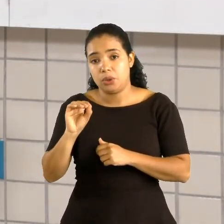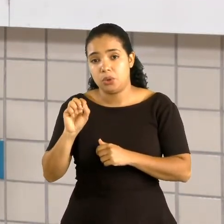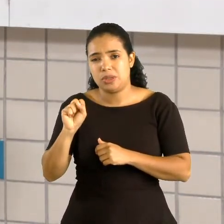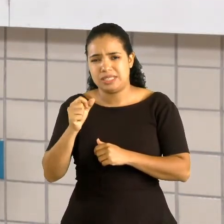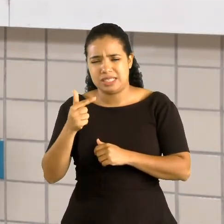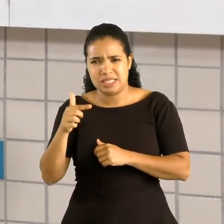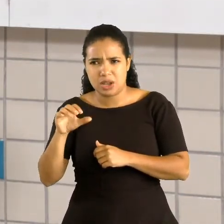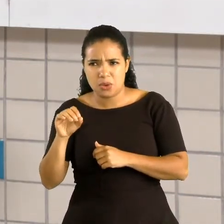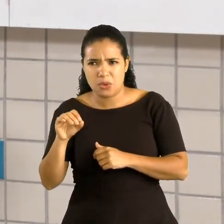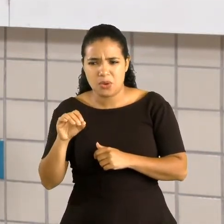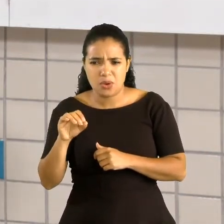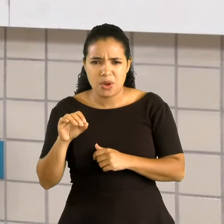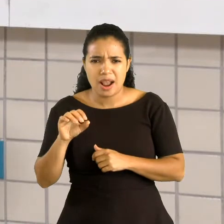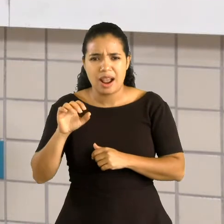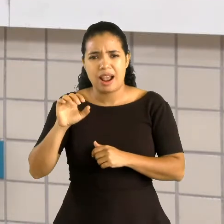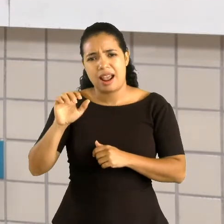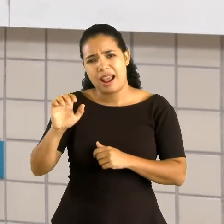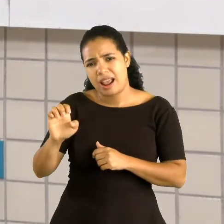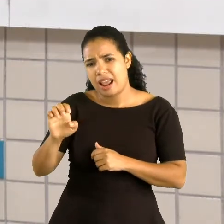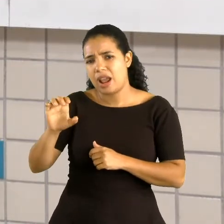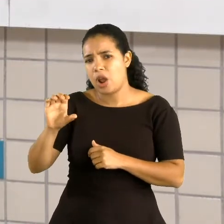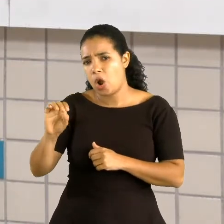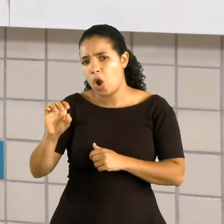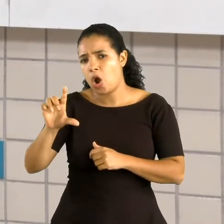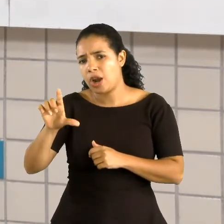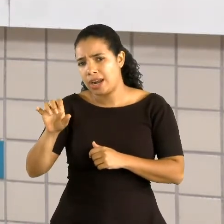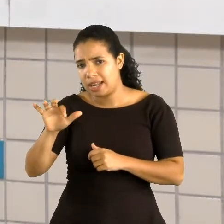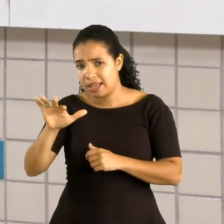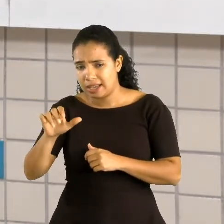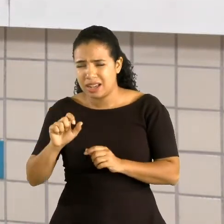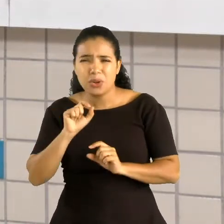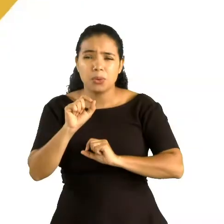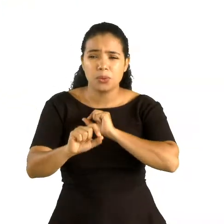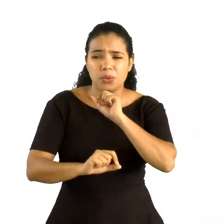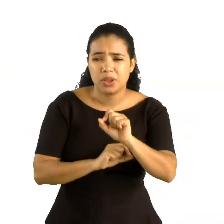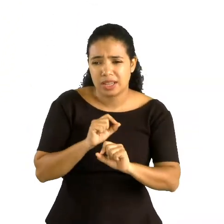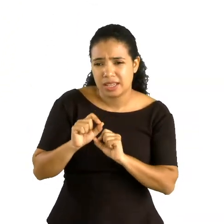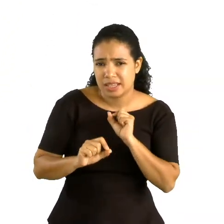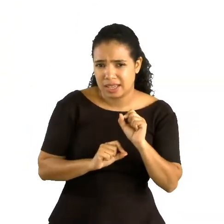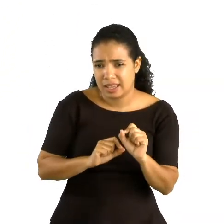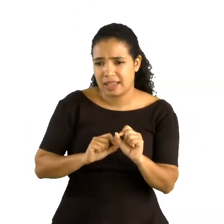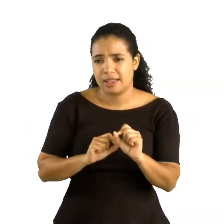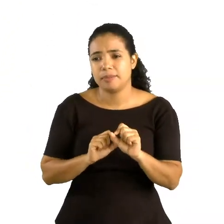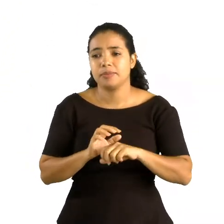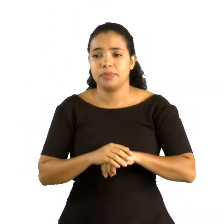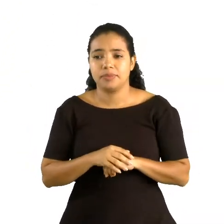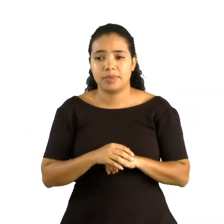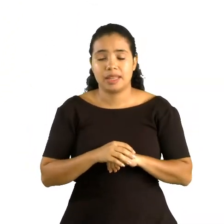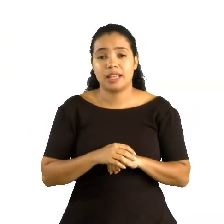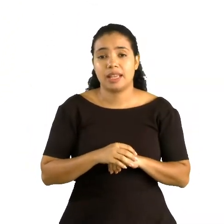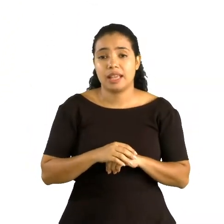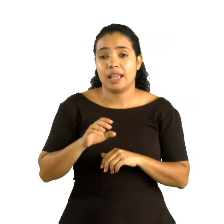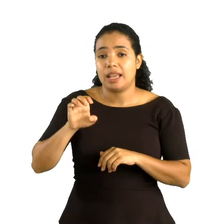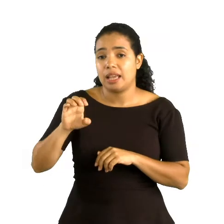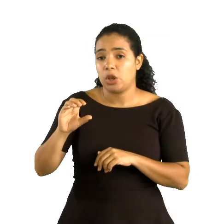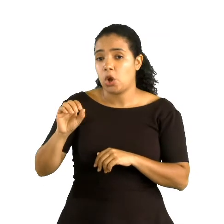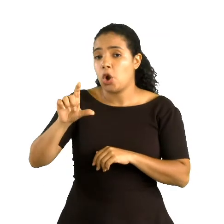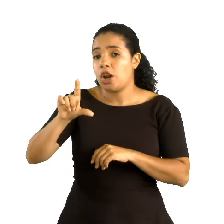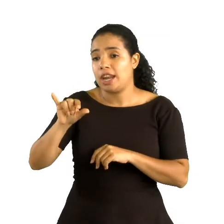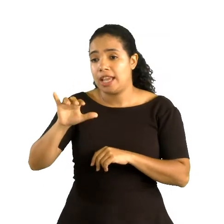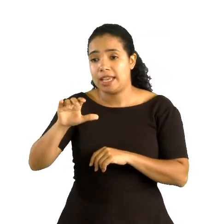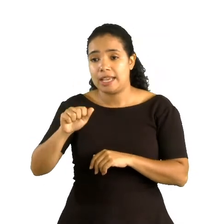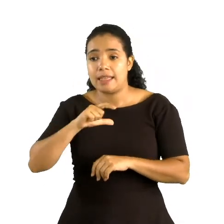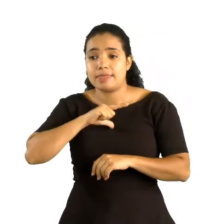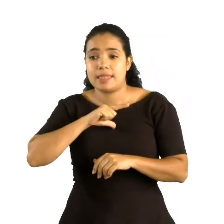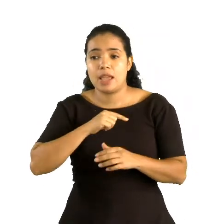Peraí, professora, mas o que é a erosão eólica? A erosão eólica, ela é causada pela quantidade de ventos,